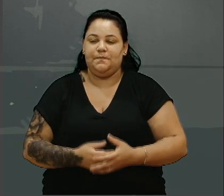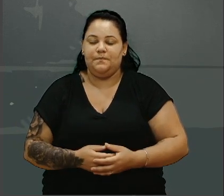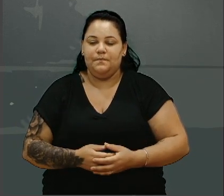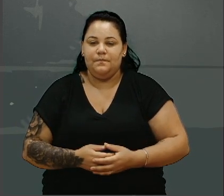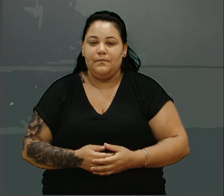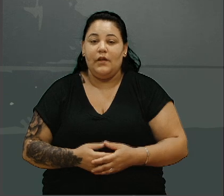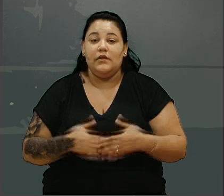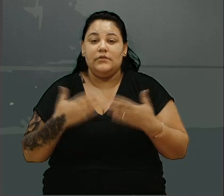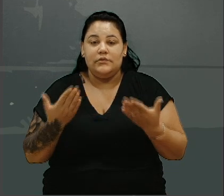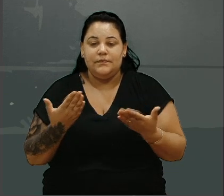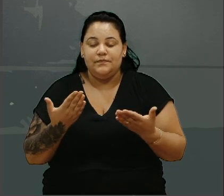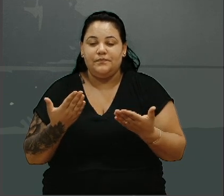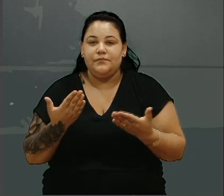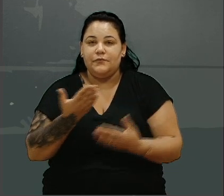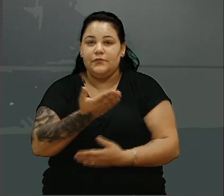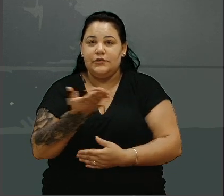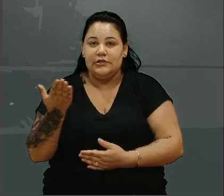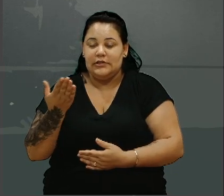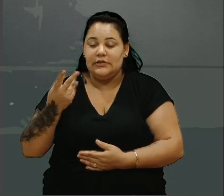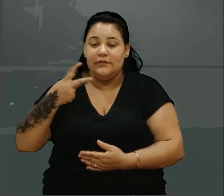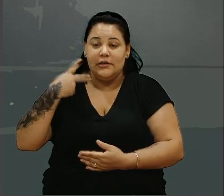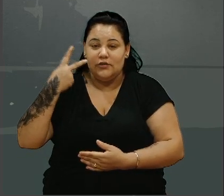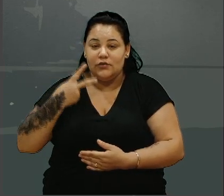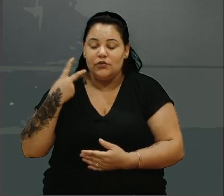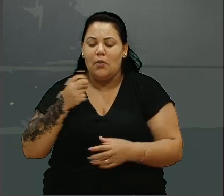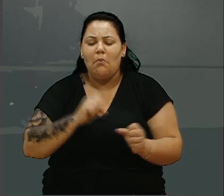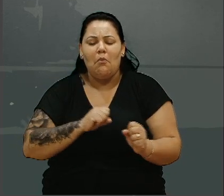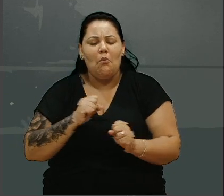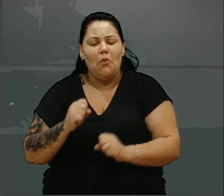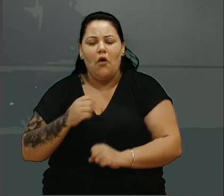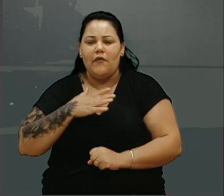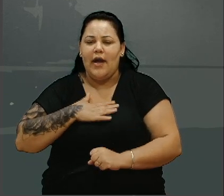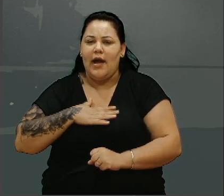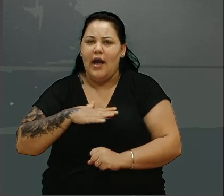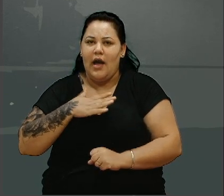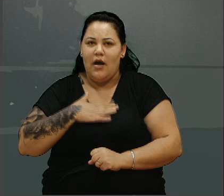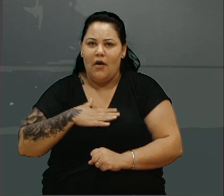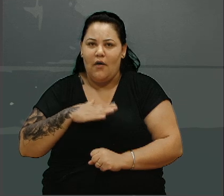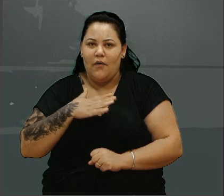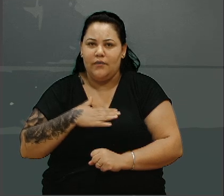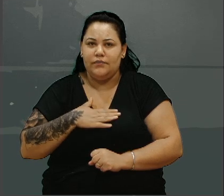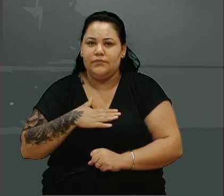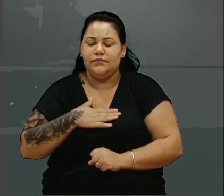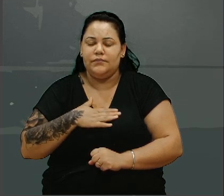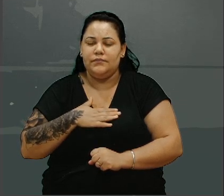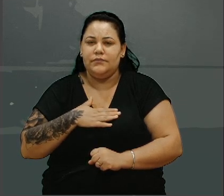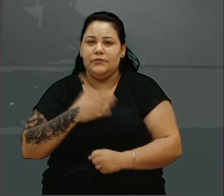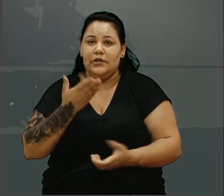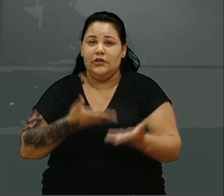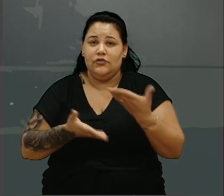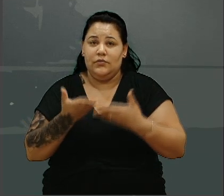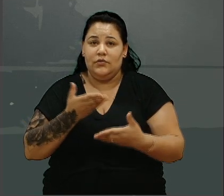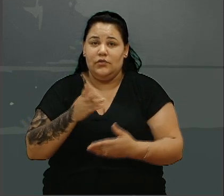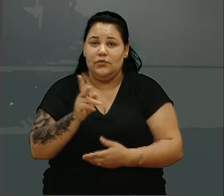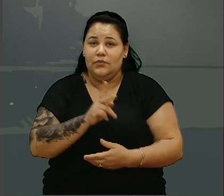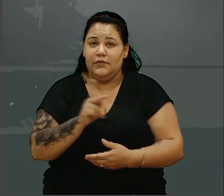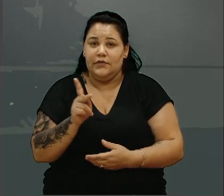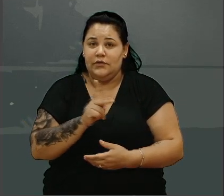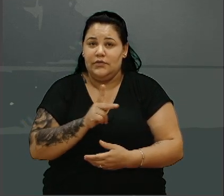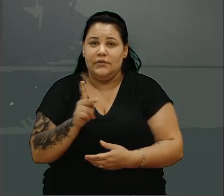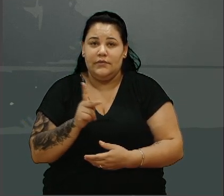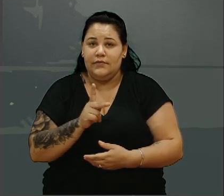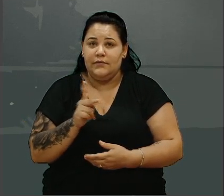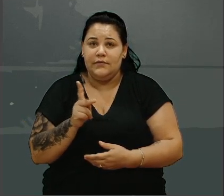Senhores vereadores, podem ficar bem tranquilos com relação ao atendimento aos professores. Eles vão ser muito